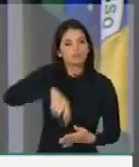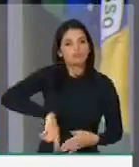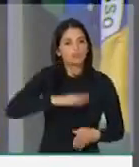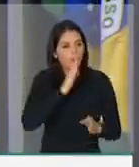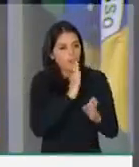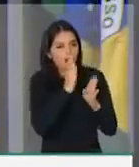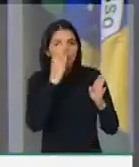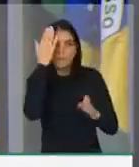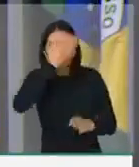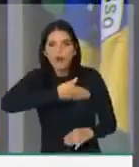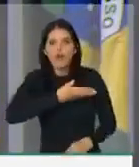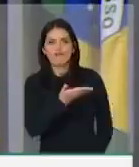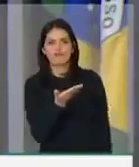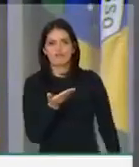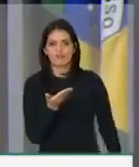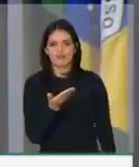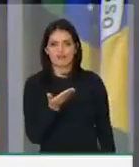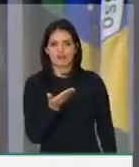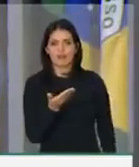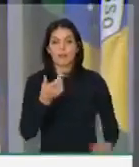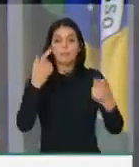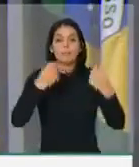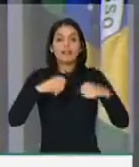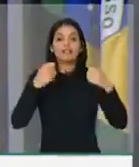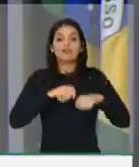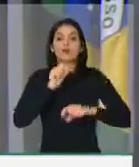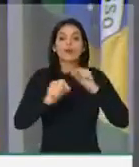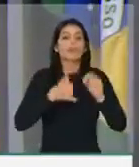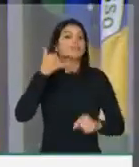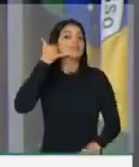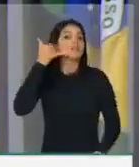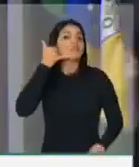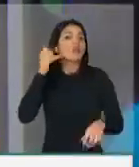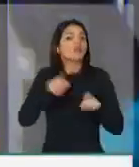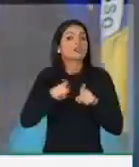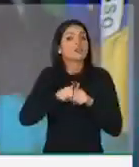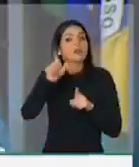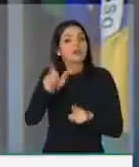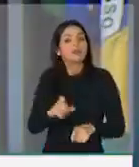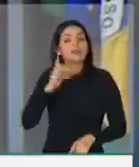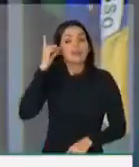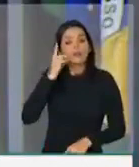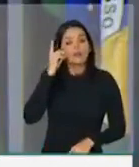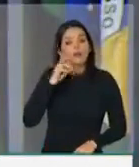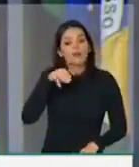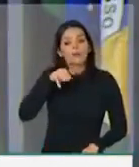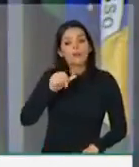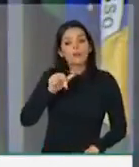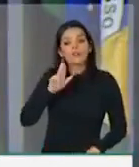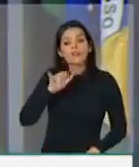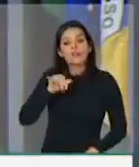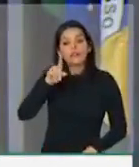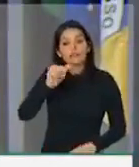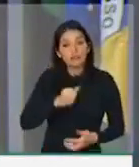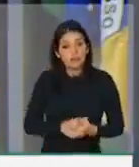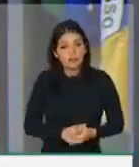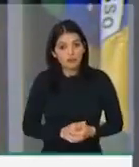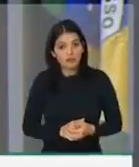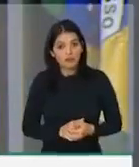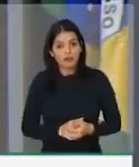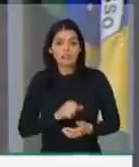uma demonstração desse desse duplo padrão tem que pegar o celular também do deputado Luís Miranda e